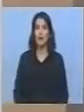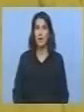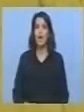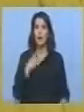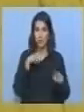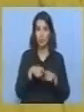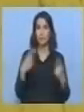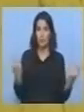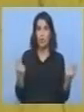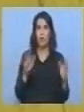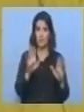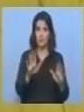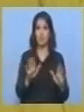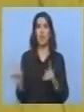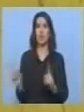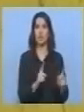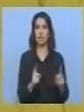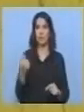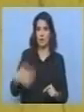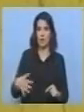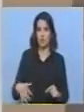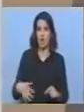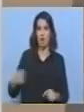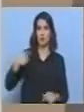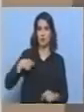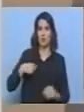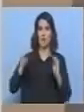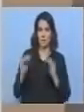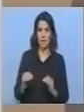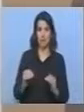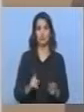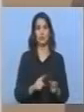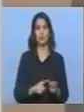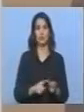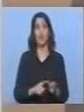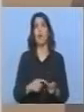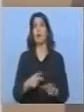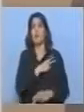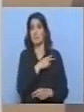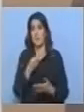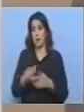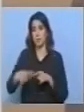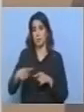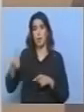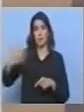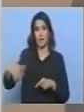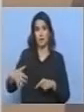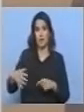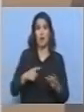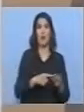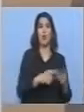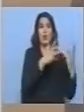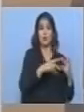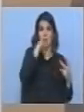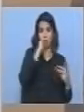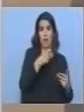podemos ter transportes mais caros e menos subsídios, podemos ter propinas mais caras e menos dotação do Orçamento de